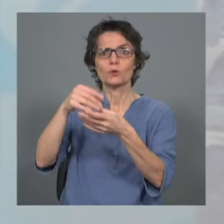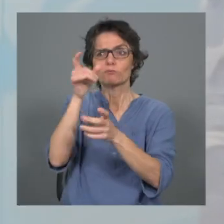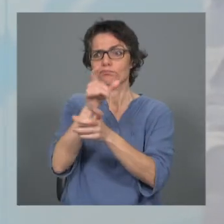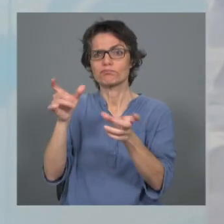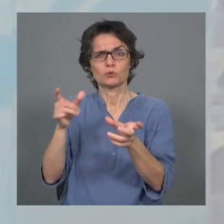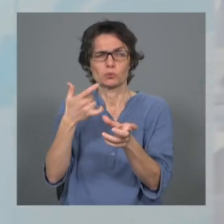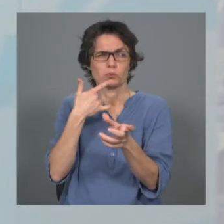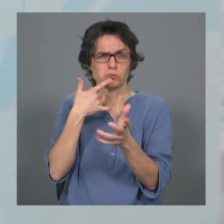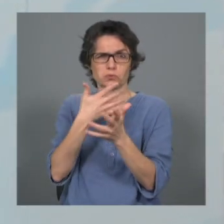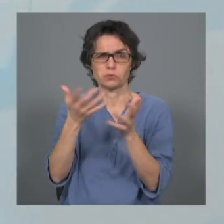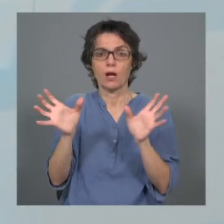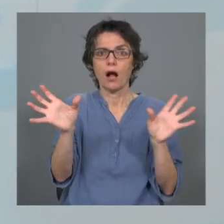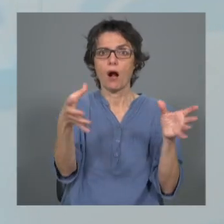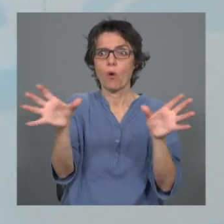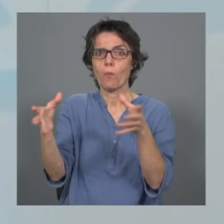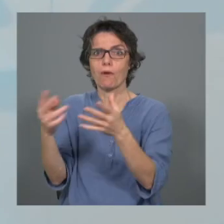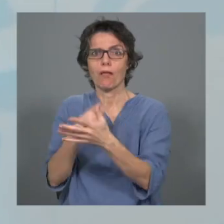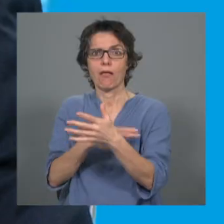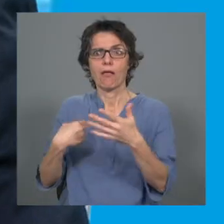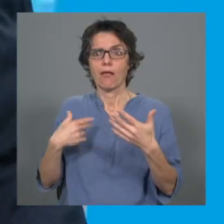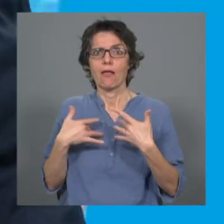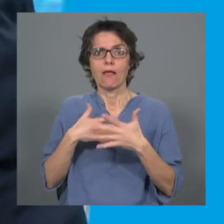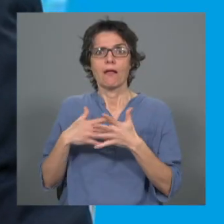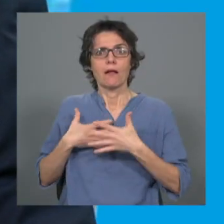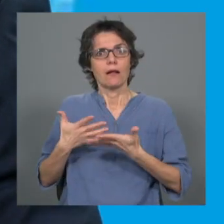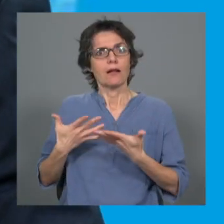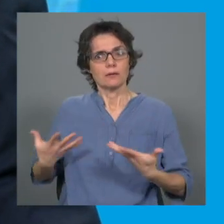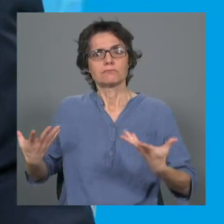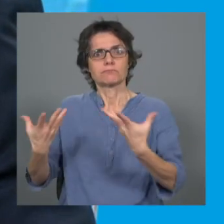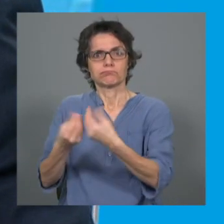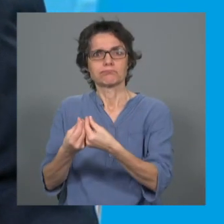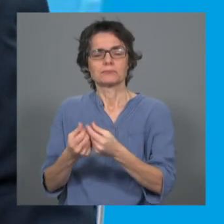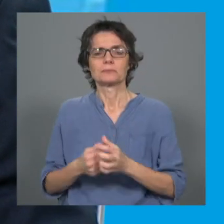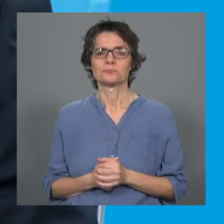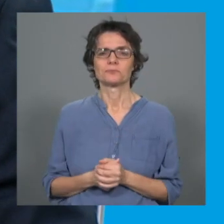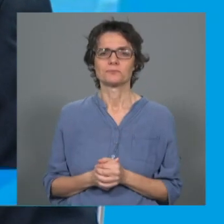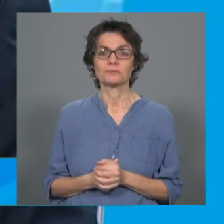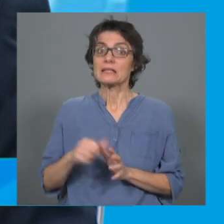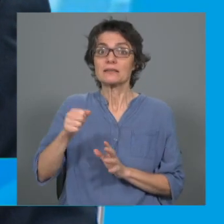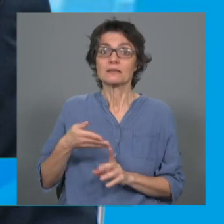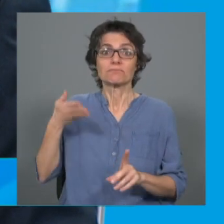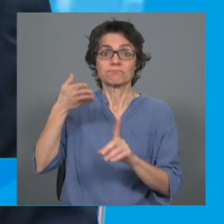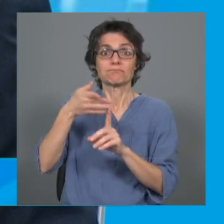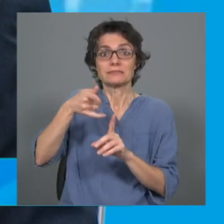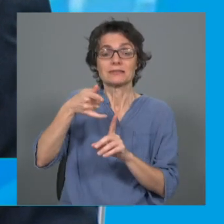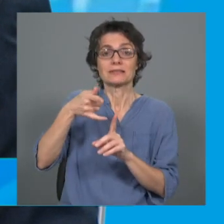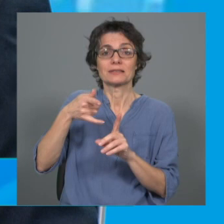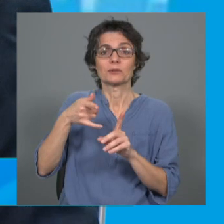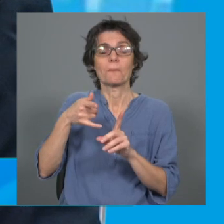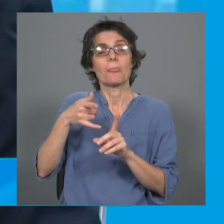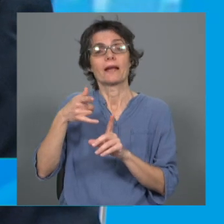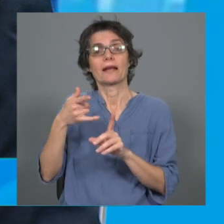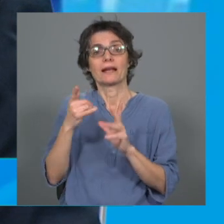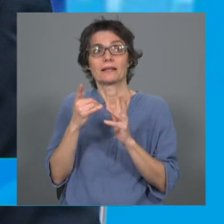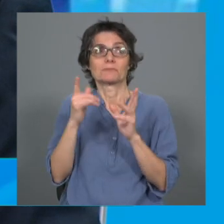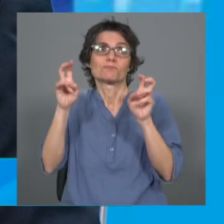deixou nenhuma comunidade cristã de fora. Sim, foi isso que se pretendeu. Portanto, como o Sínodo diz, é a Igreja a caminho, não é?